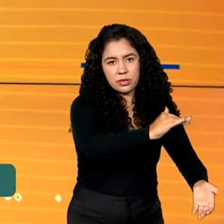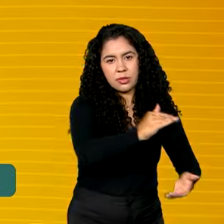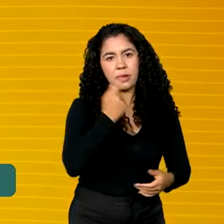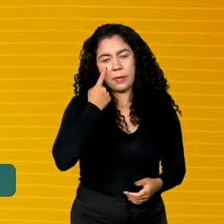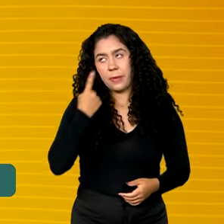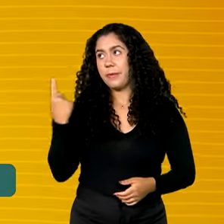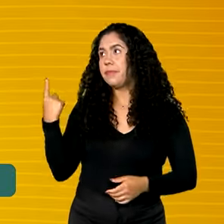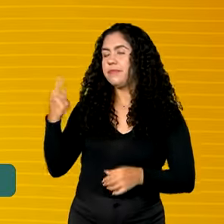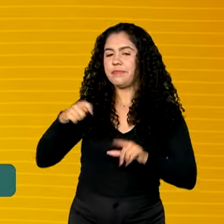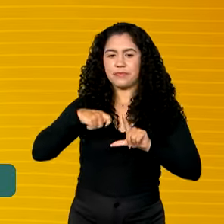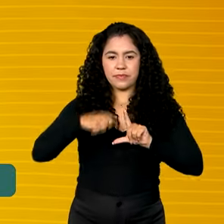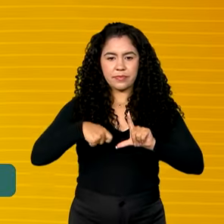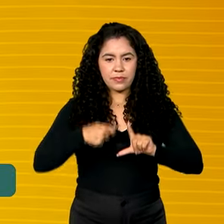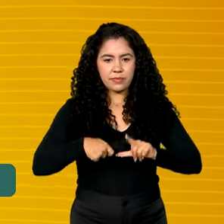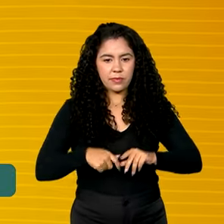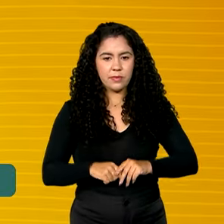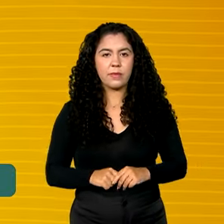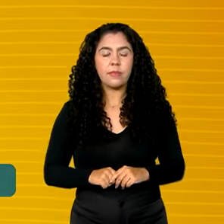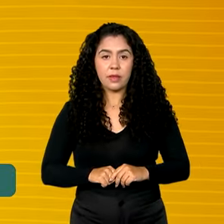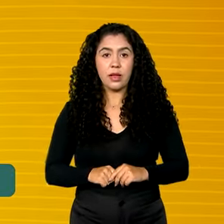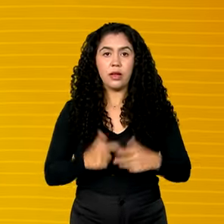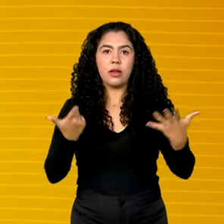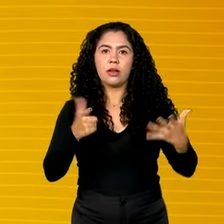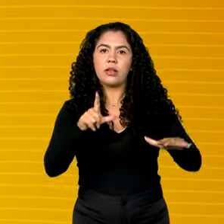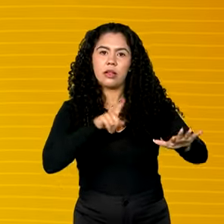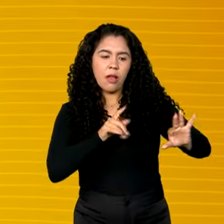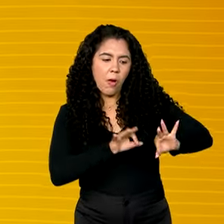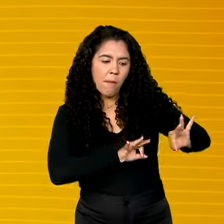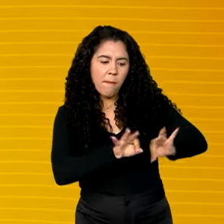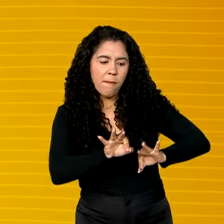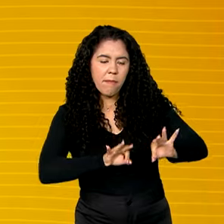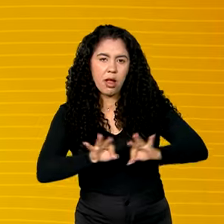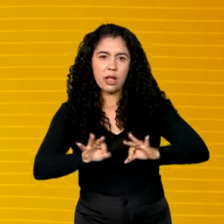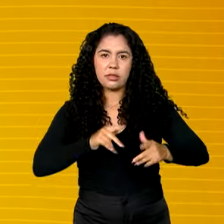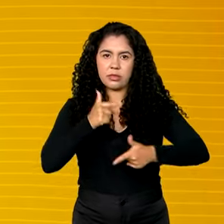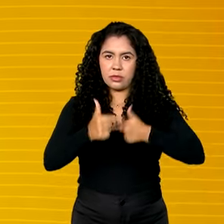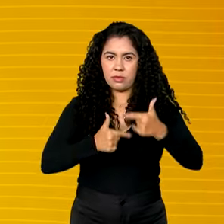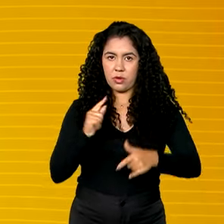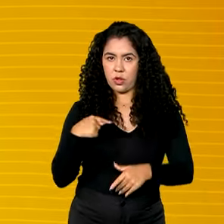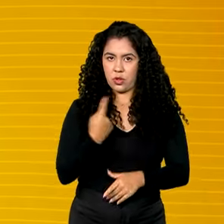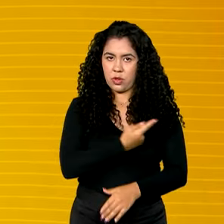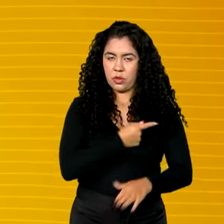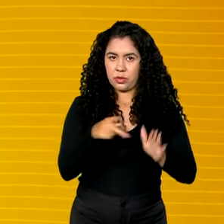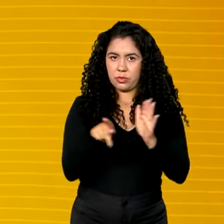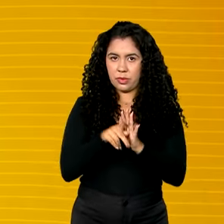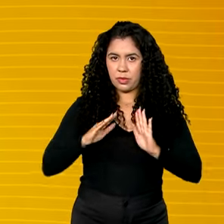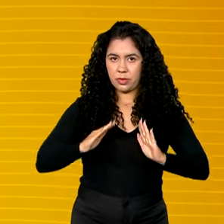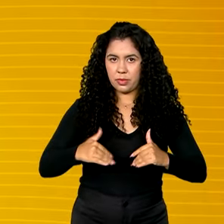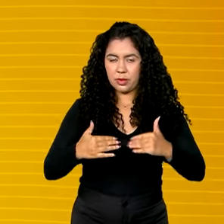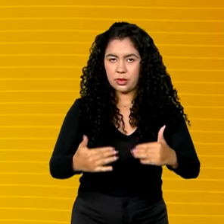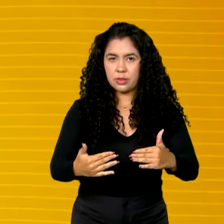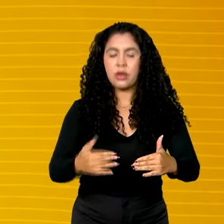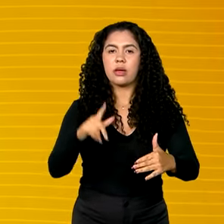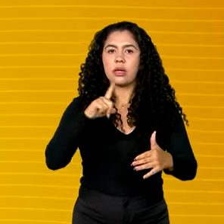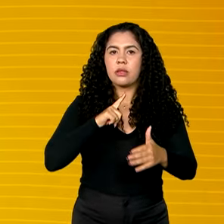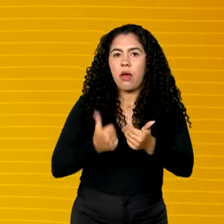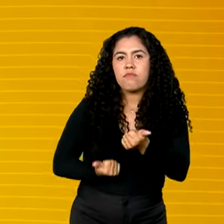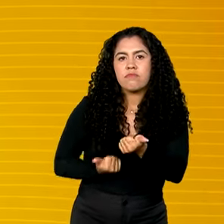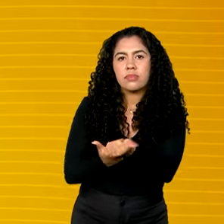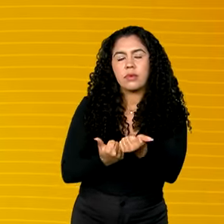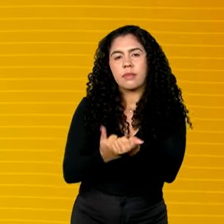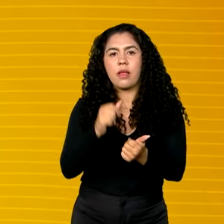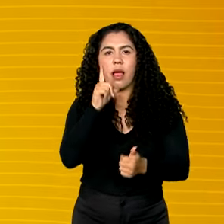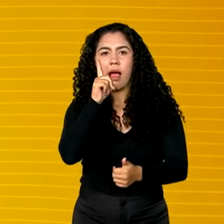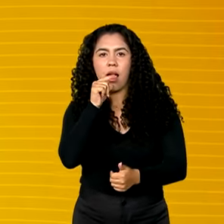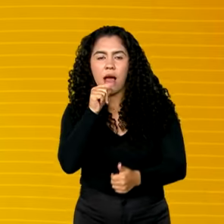alimentos. Com base no plano de trabalhos, o Ministério do Desenvolvimento Social participa com ajudas humanitárias. De um